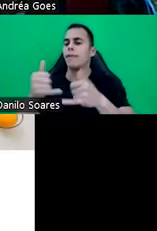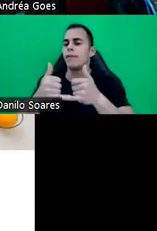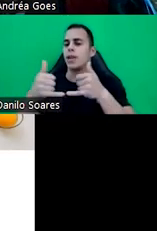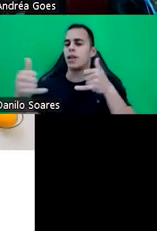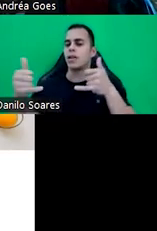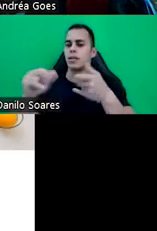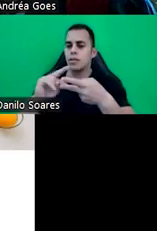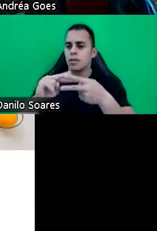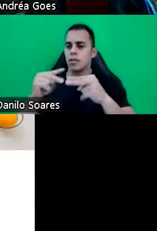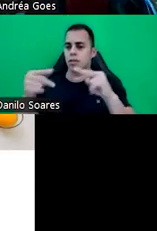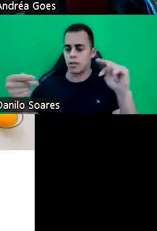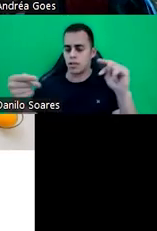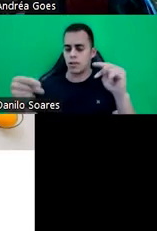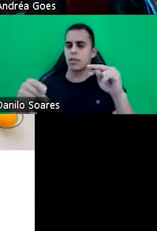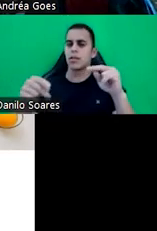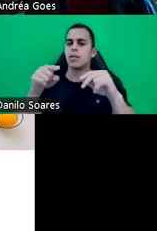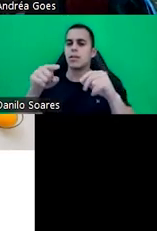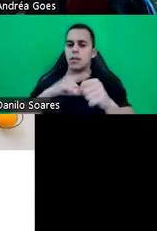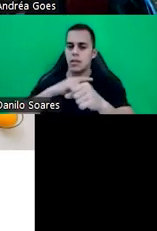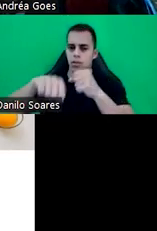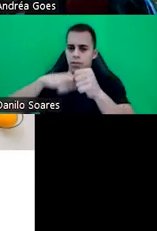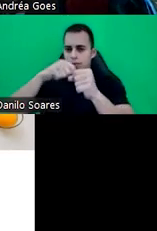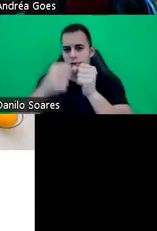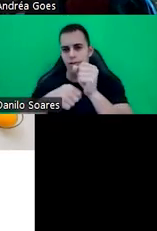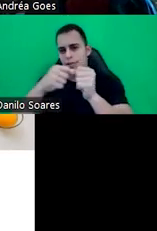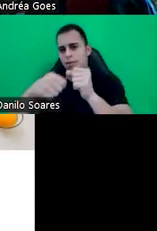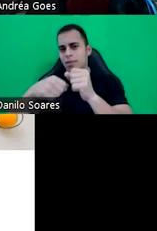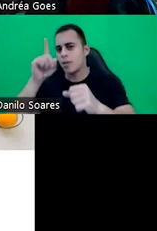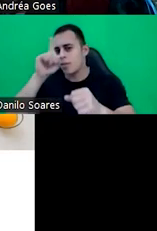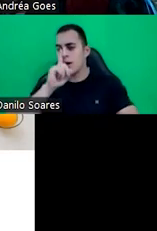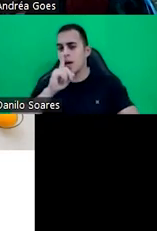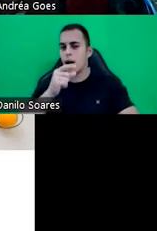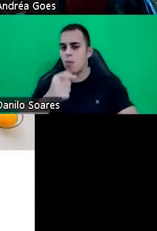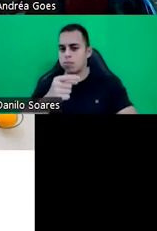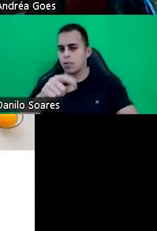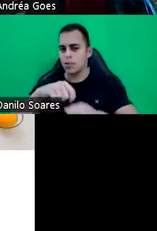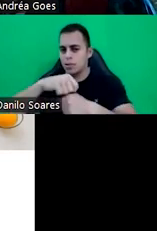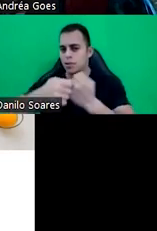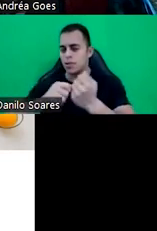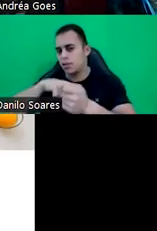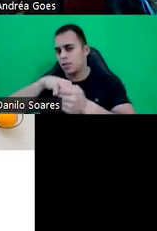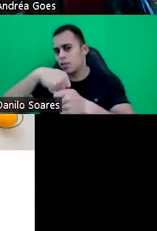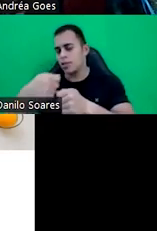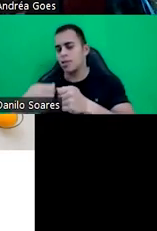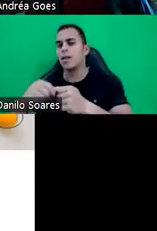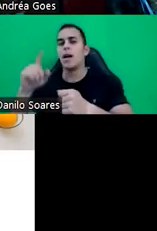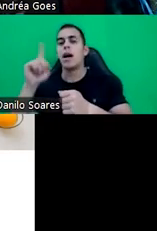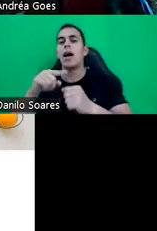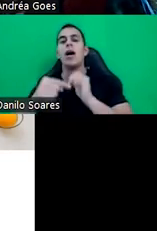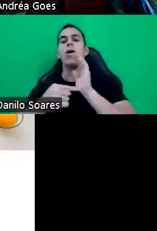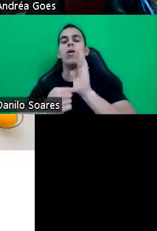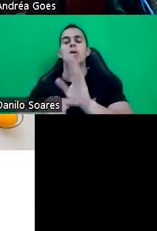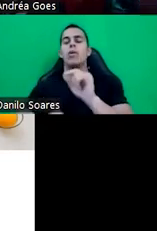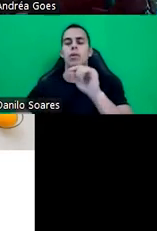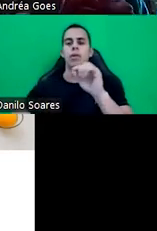enrolado nesse octâmero de histonas, aqui representado por essa bola amarela, E aí, para mostrar, por exemplo, eventos de